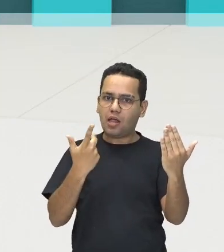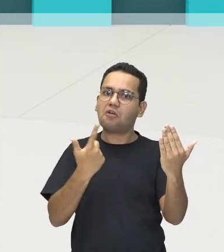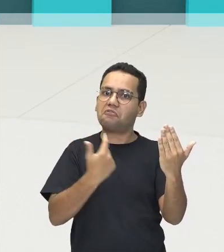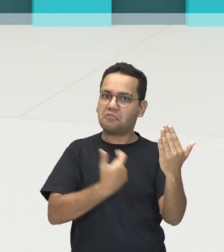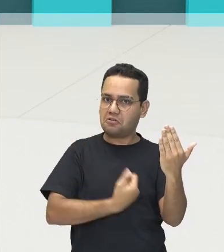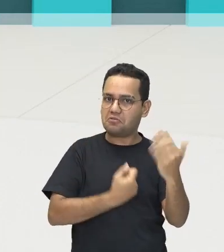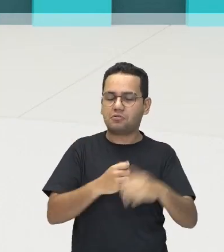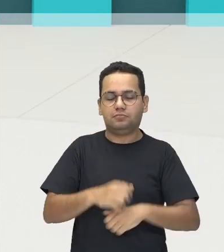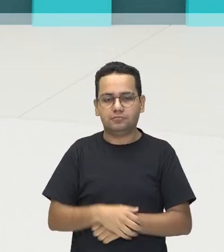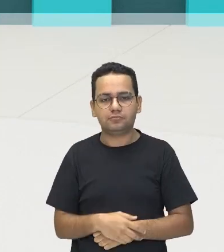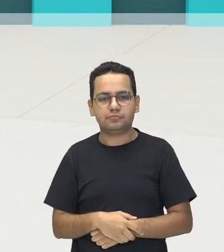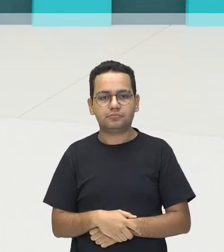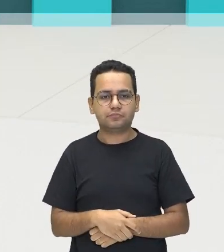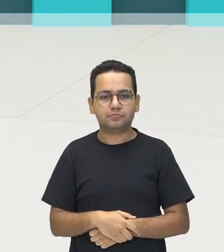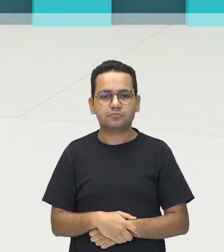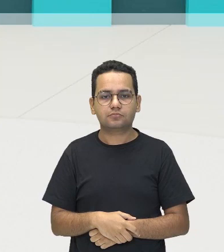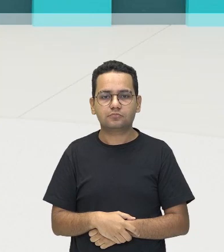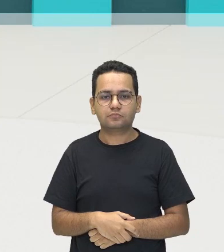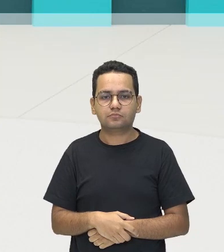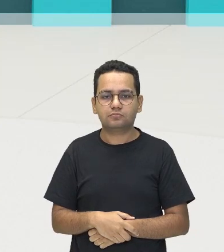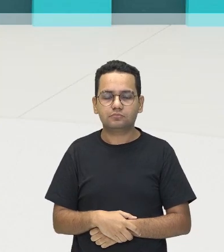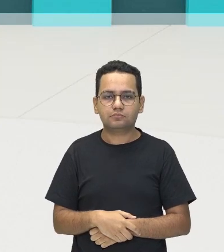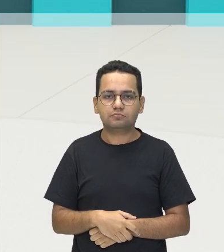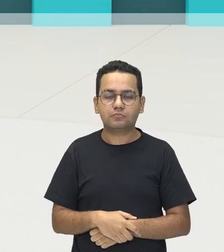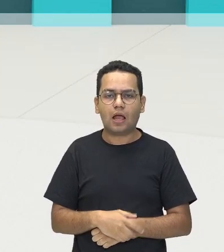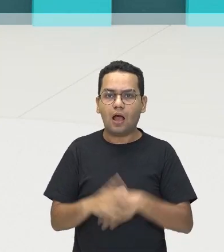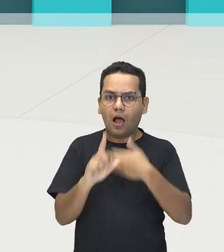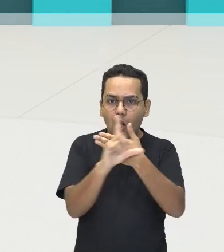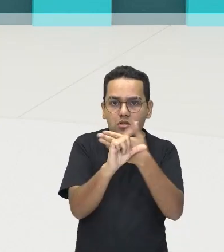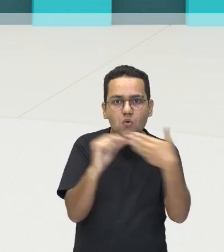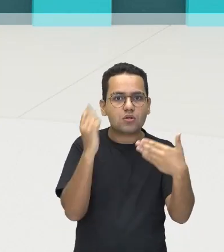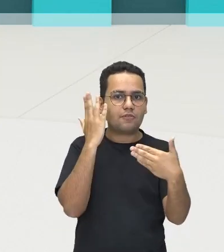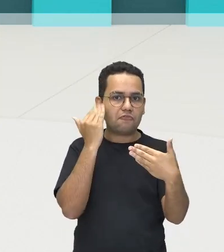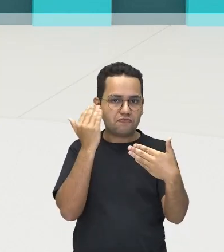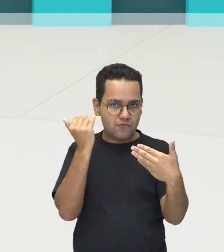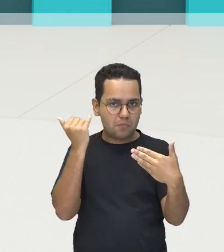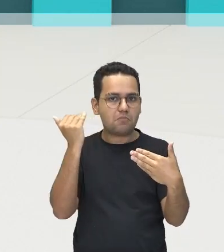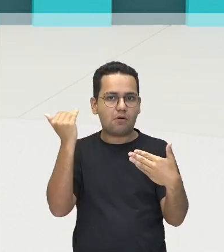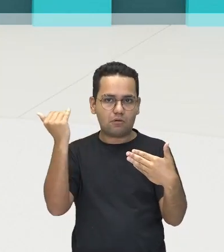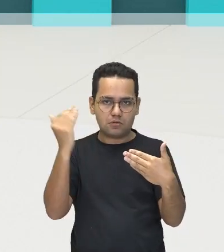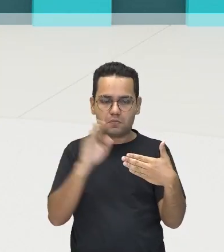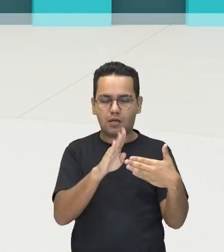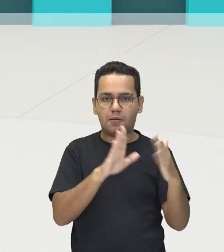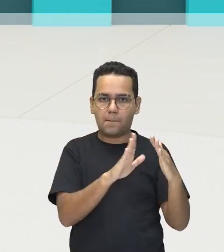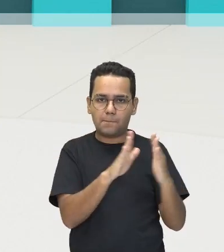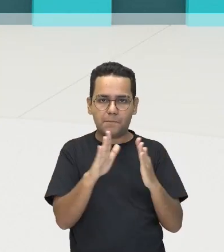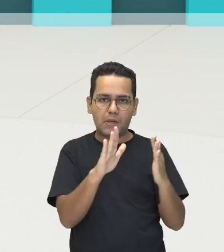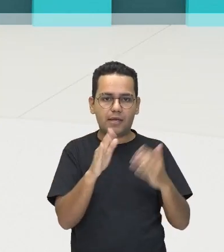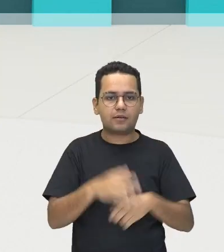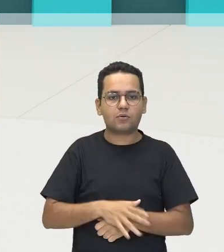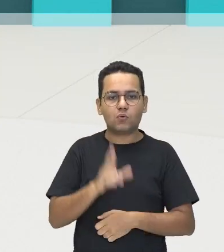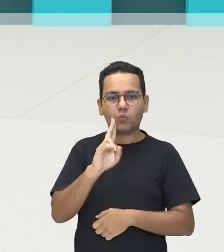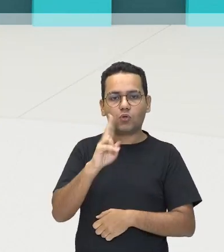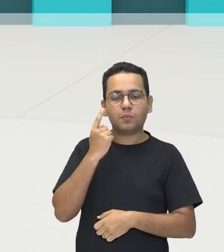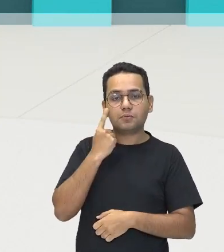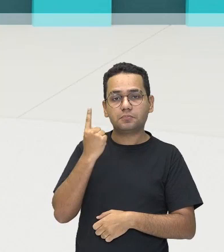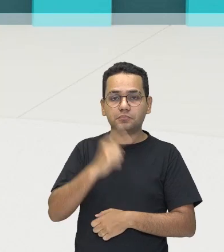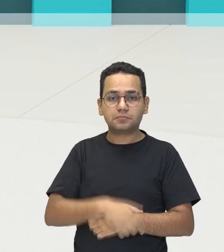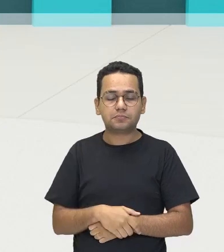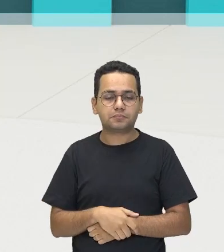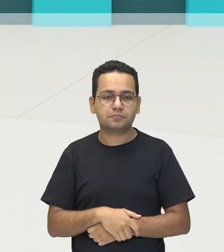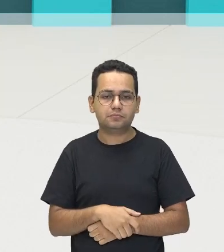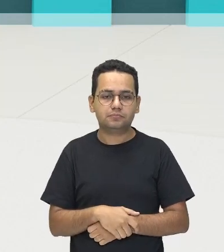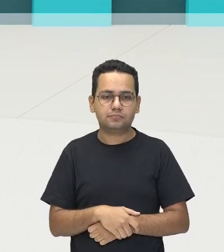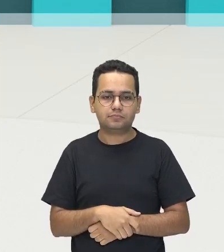E os grandes poetas aí, escritores desse movimento é Francisco de Sá Miranda e